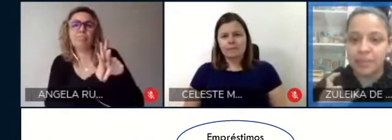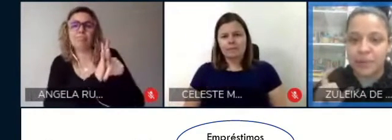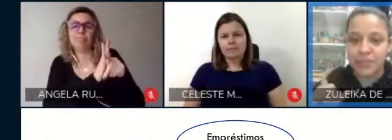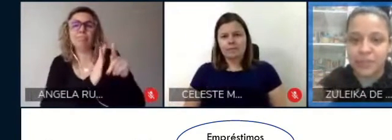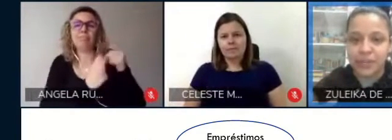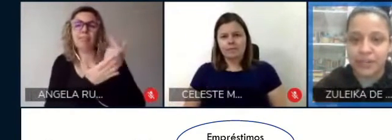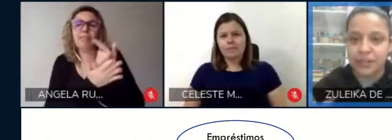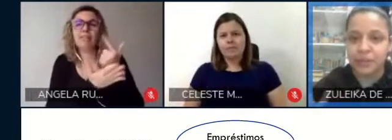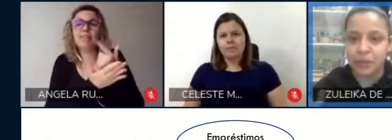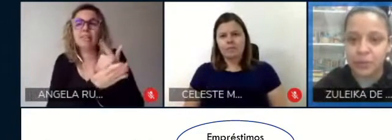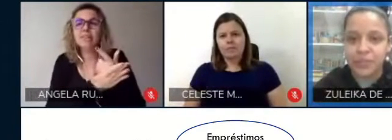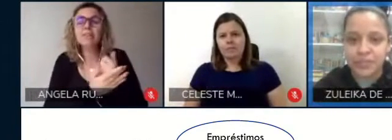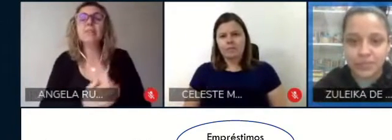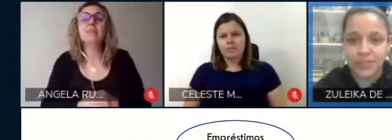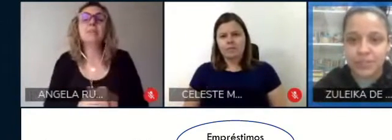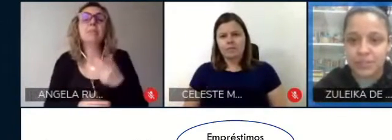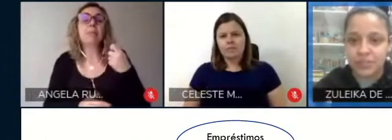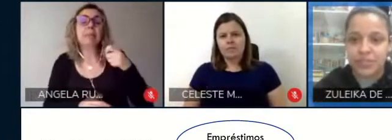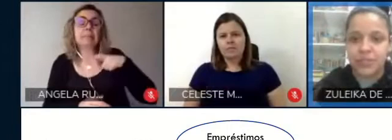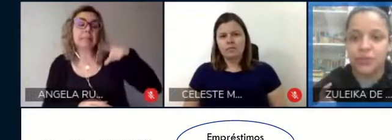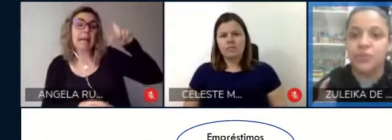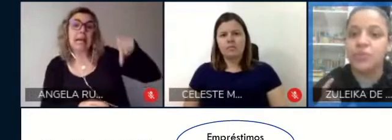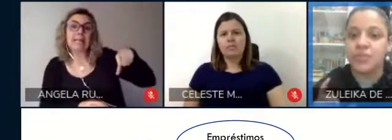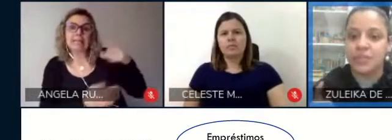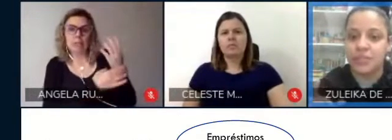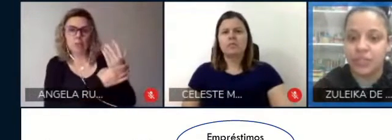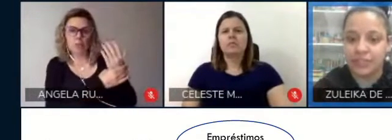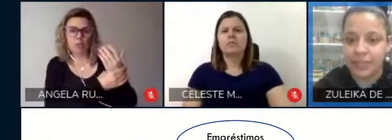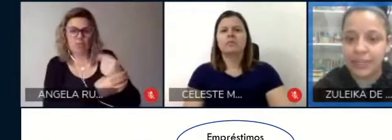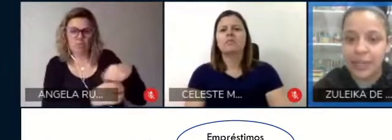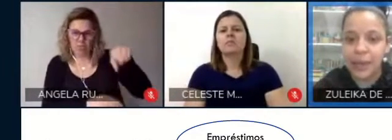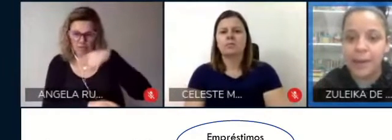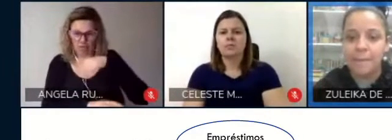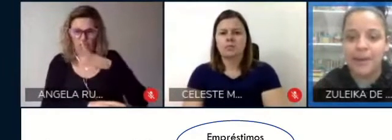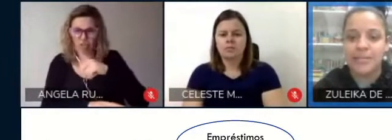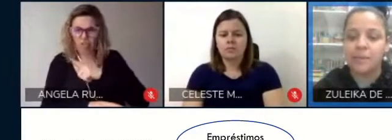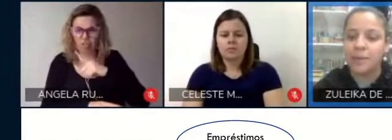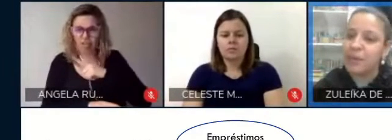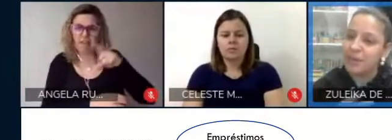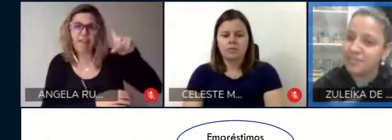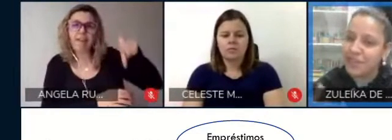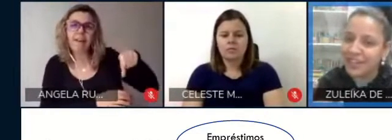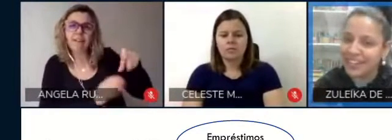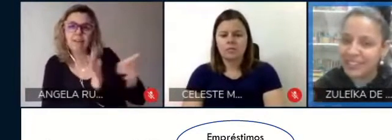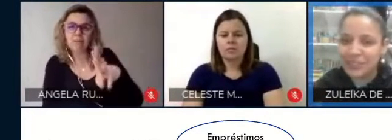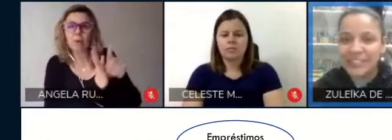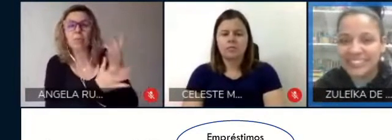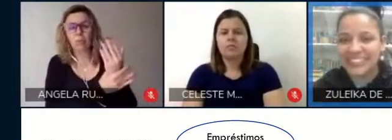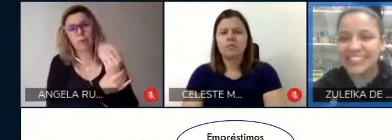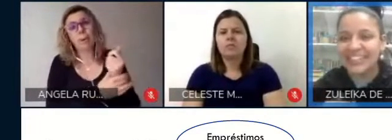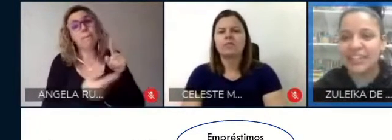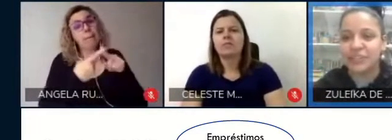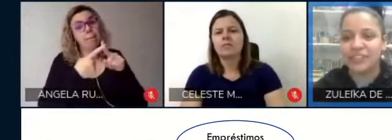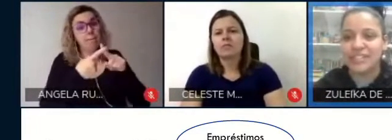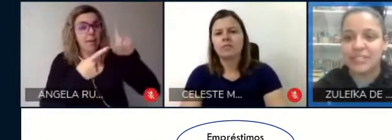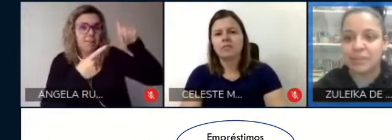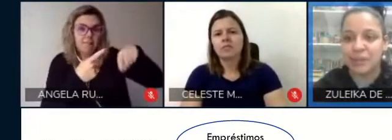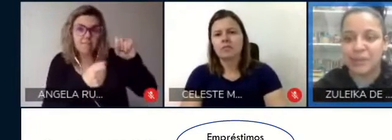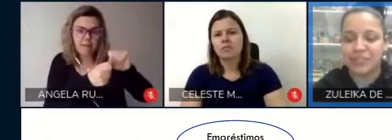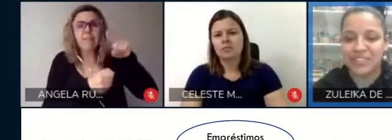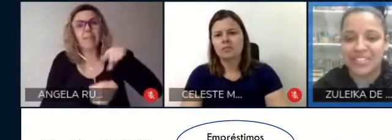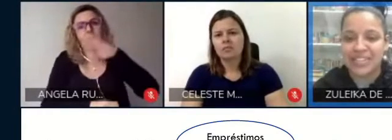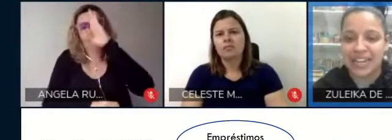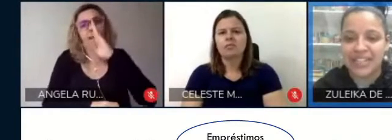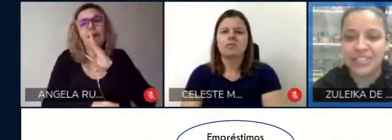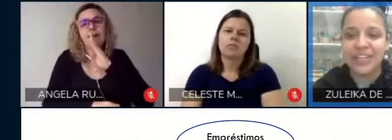precisa estar em posse do cartão da URGS, não sei se todos vocês já têm, mas a primeira via é gratuita, né? É